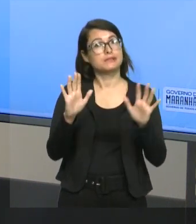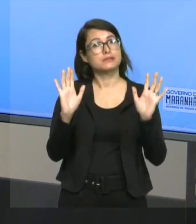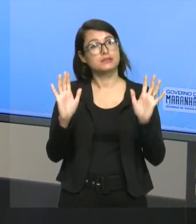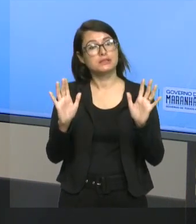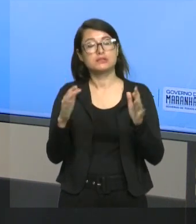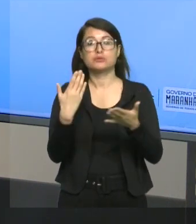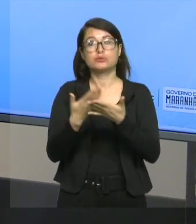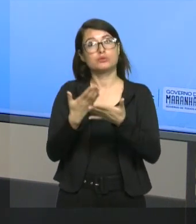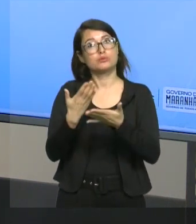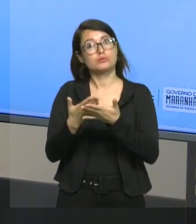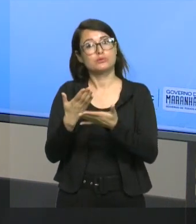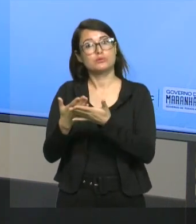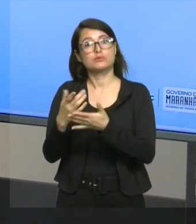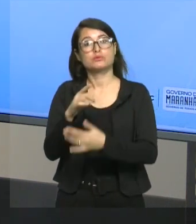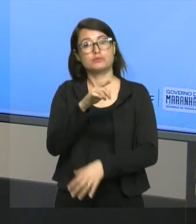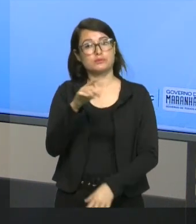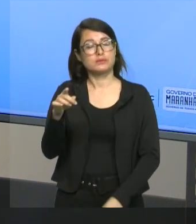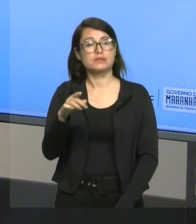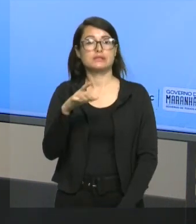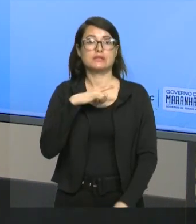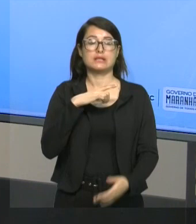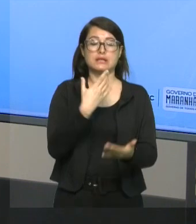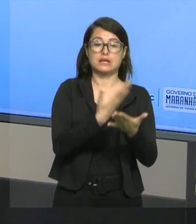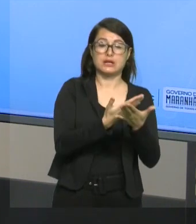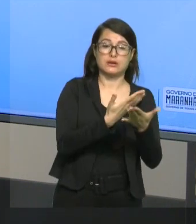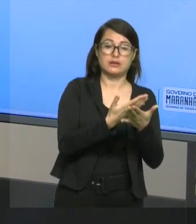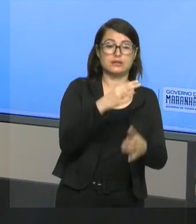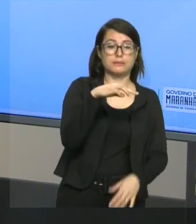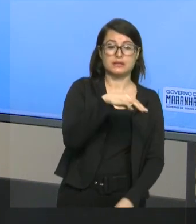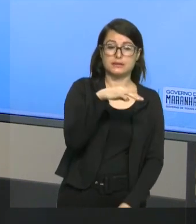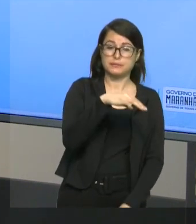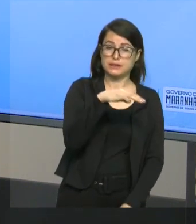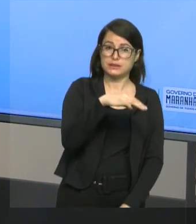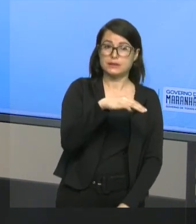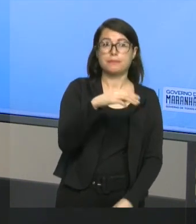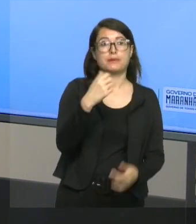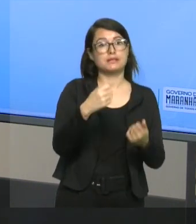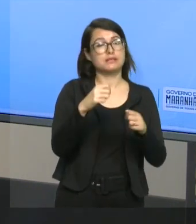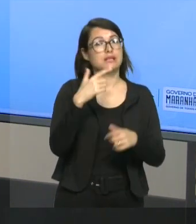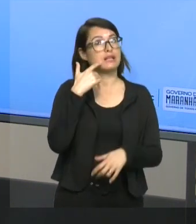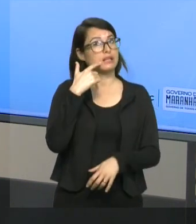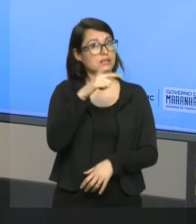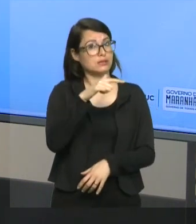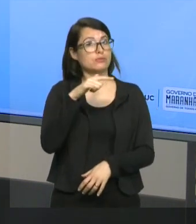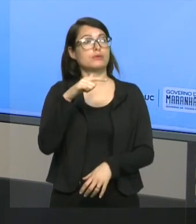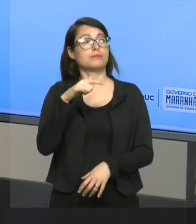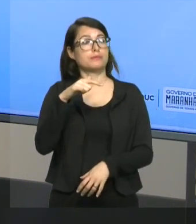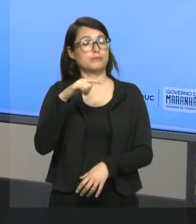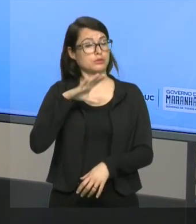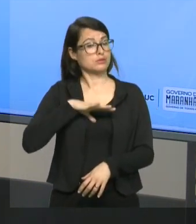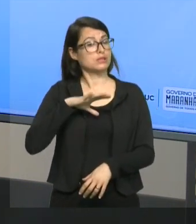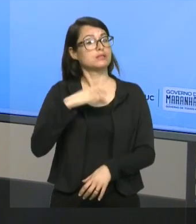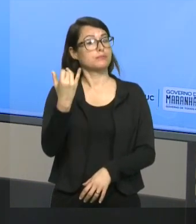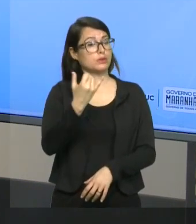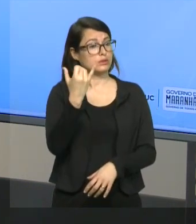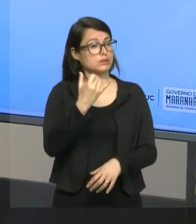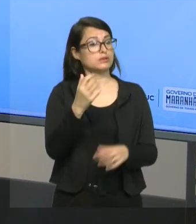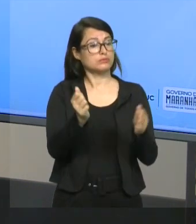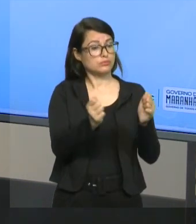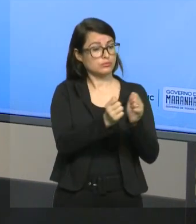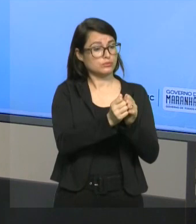você for fazer. Você está tendo aula de matemática, mas precisa da língua portuguesa para entender os